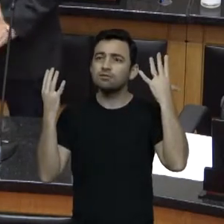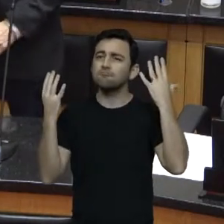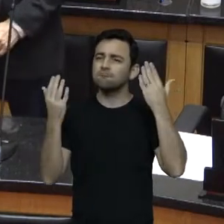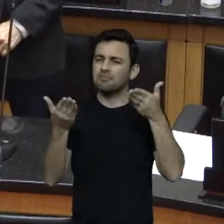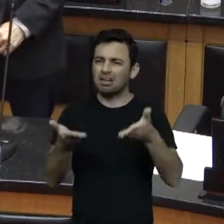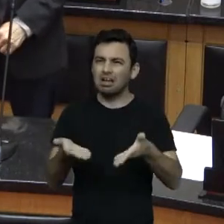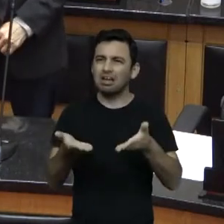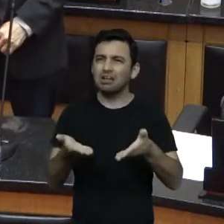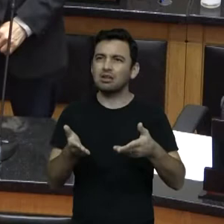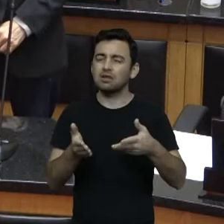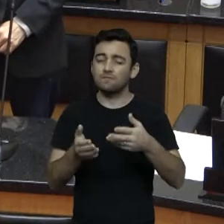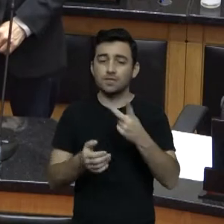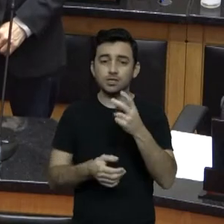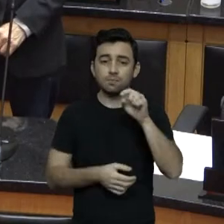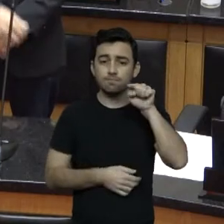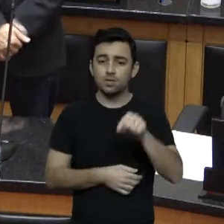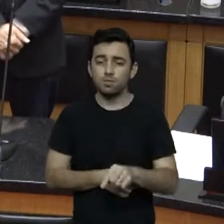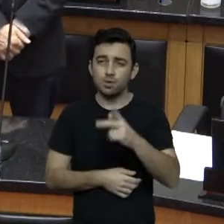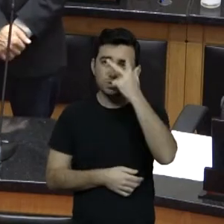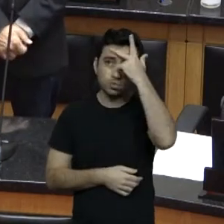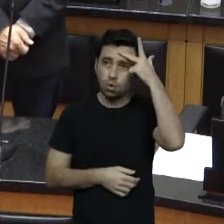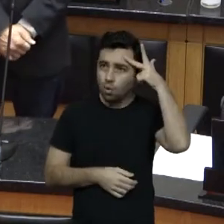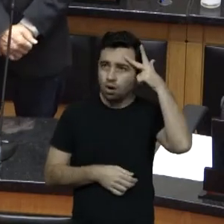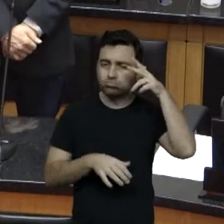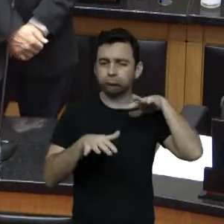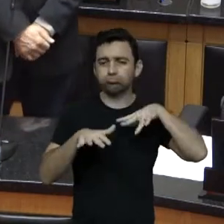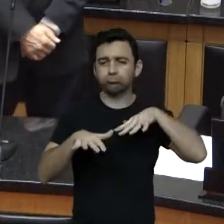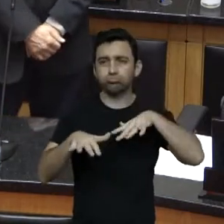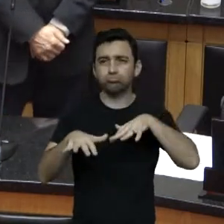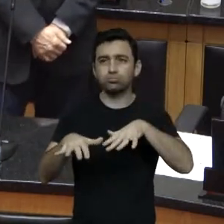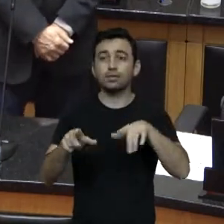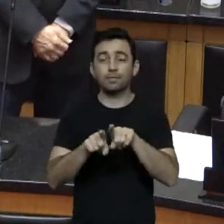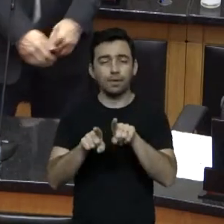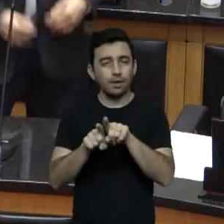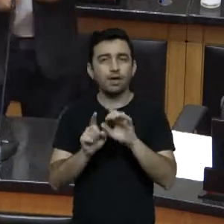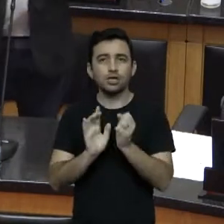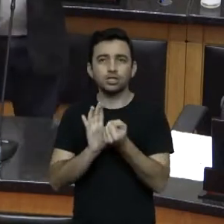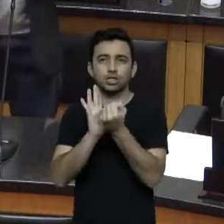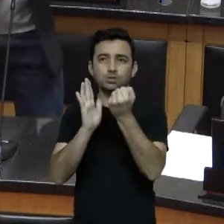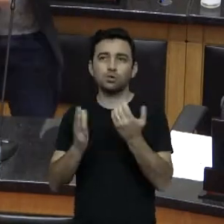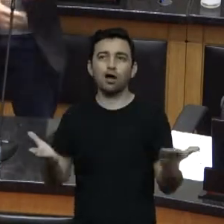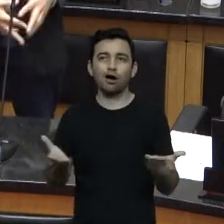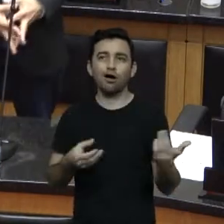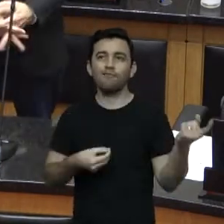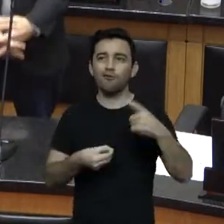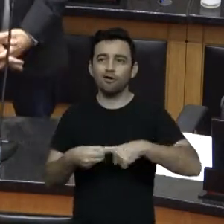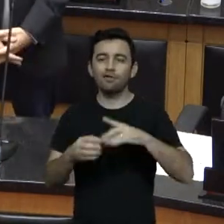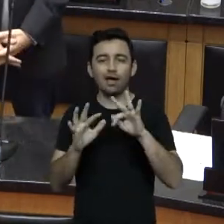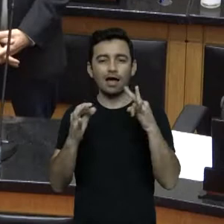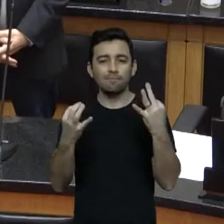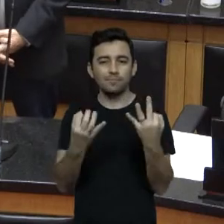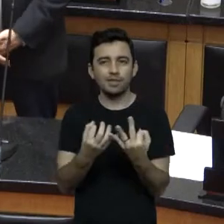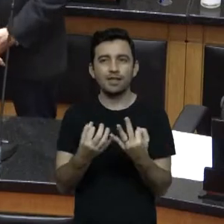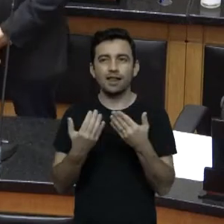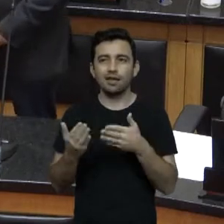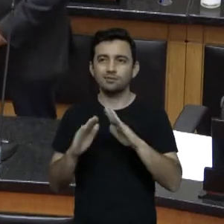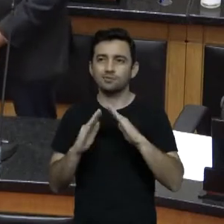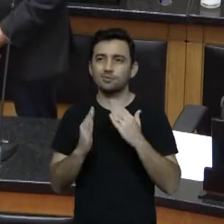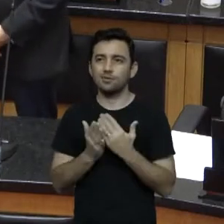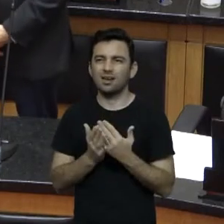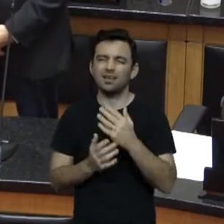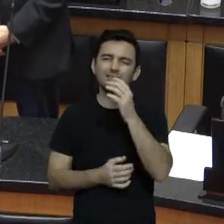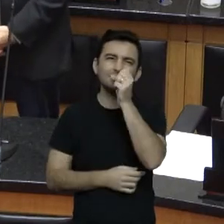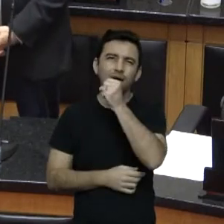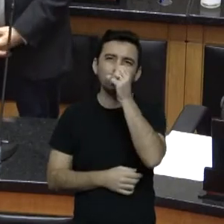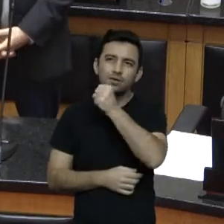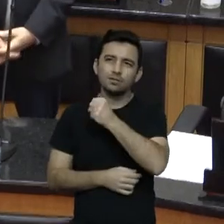não só no almoço mas a profissão à tarde e eu gosto de fazer um registro também da volta da família na escola sábado nós tivemos